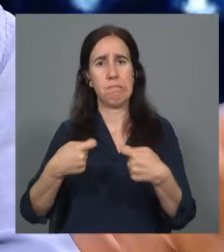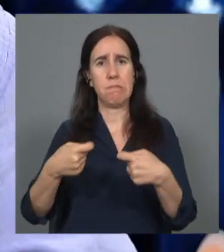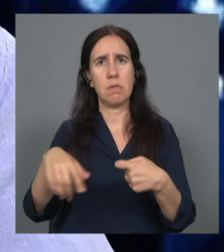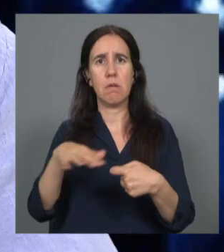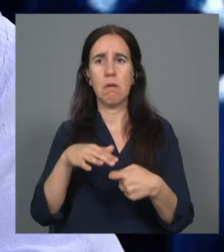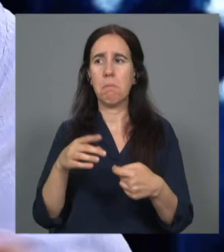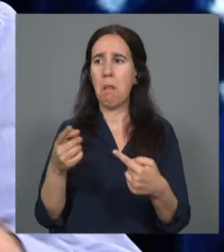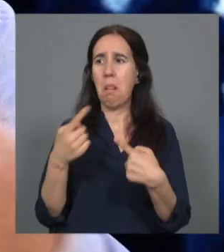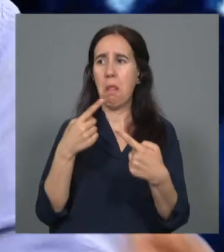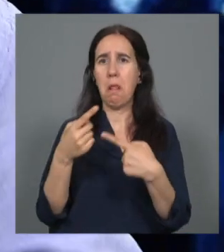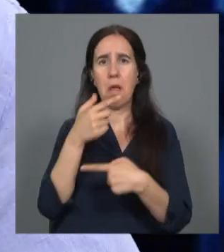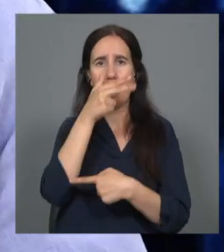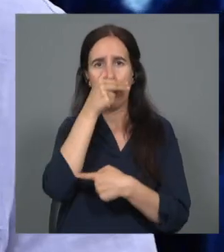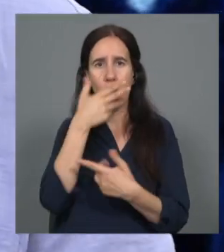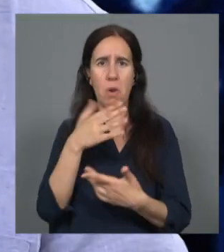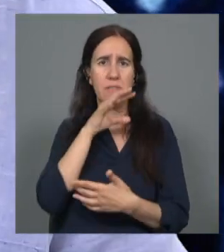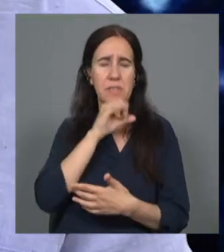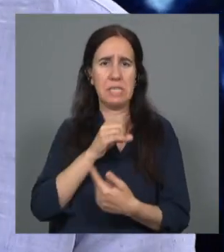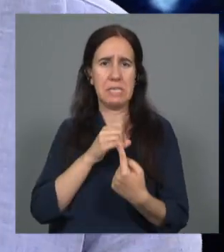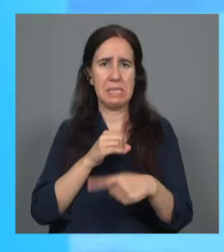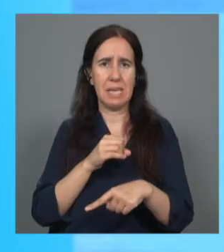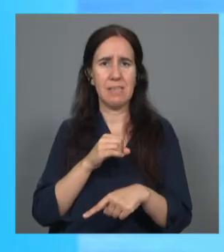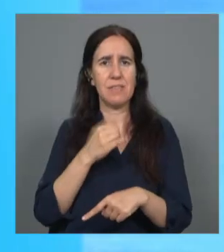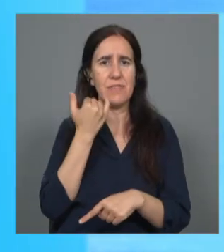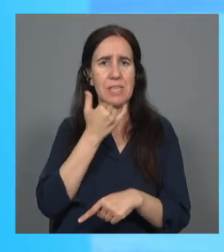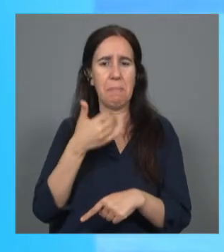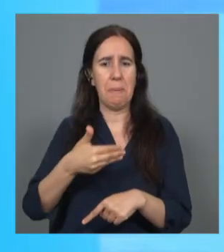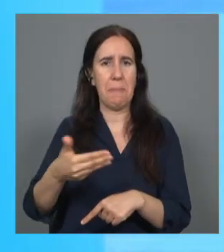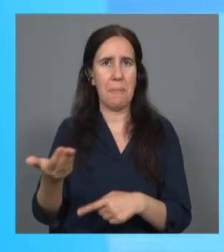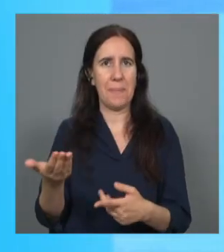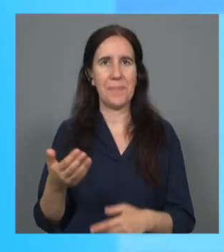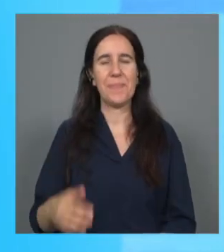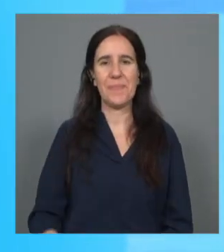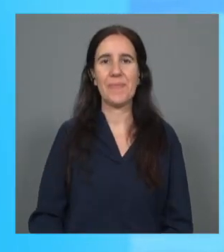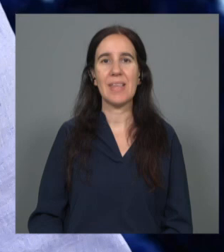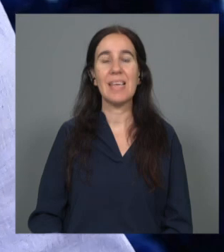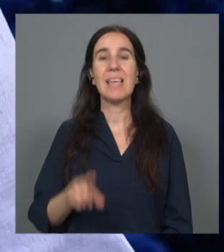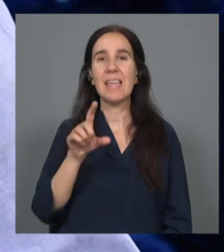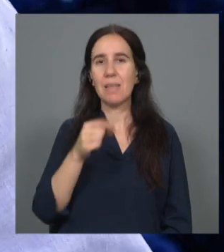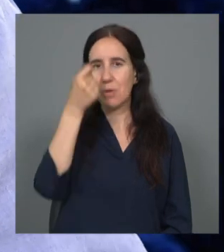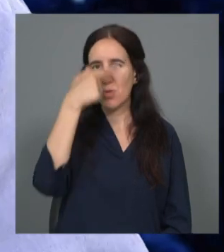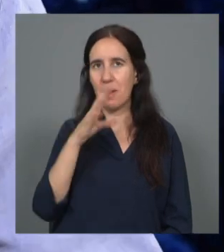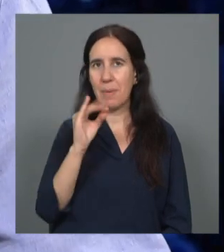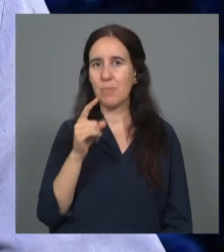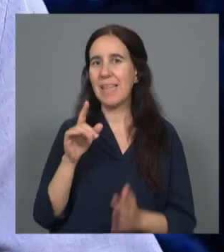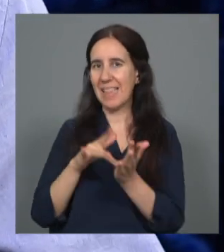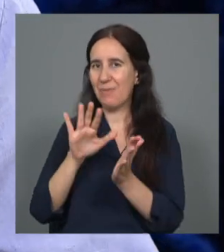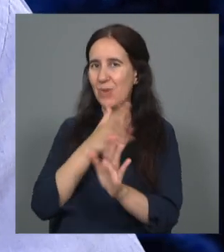começaram a namorar e hoje têm filhos e estão felizes, etc. Também contam uma outra história, já vou ao livro,